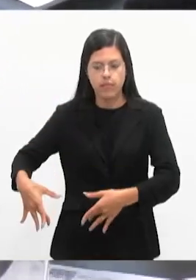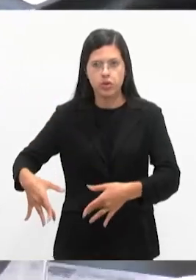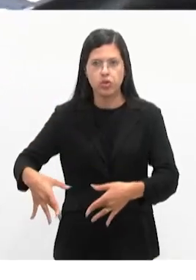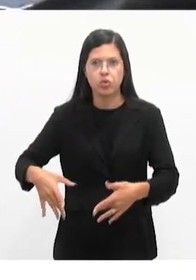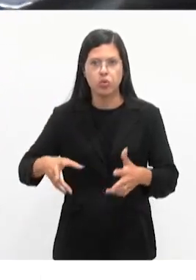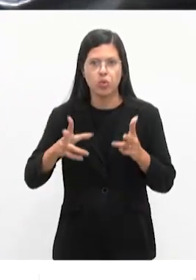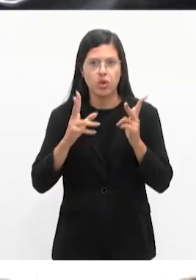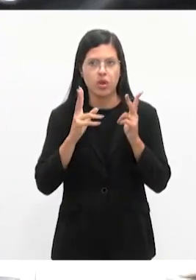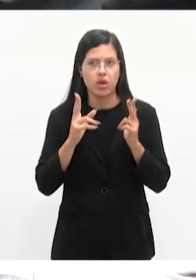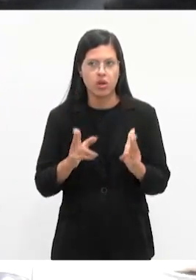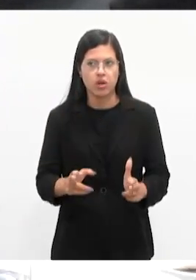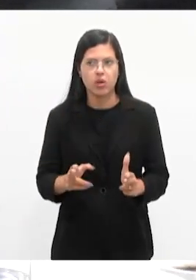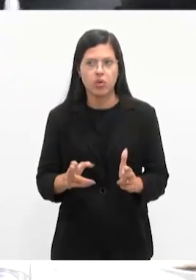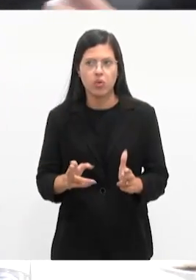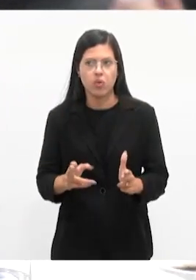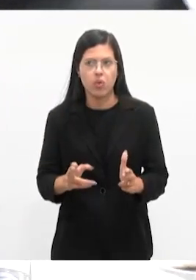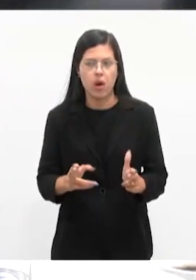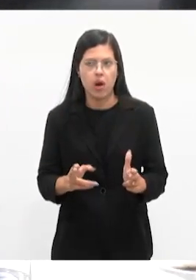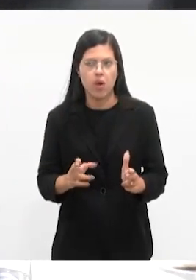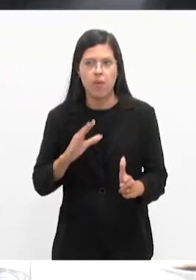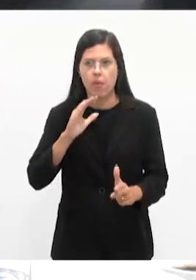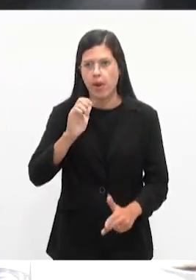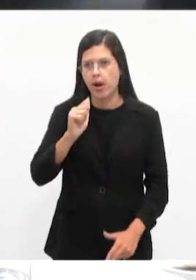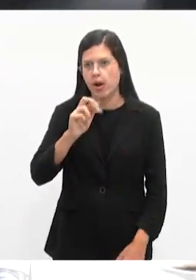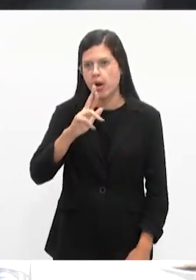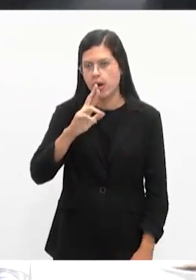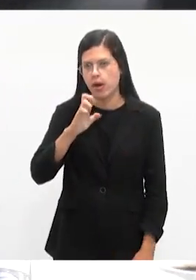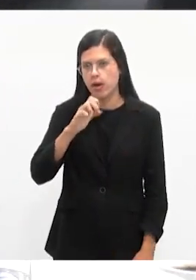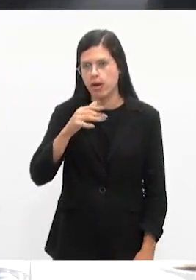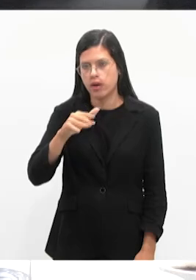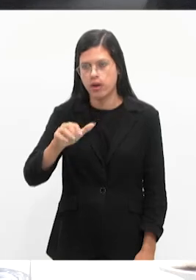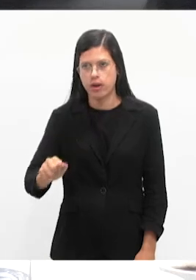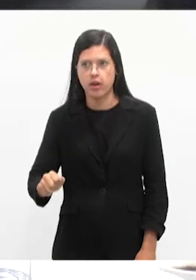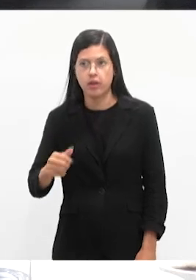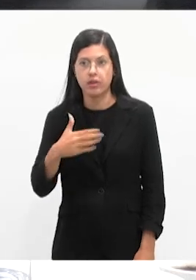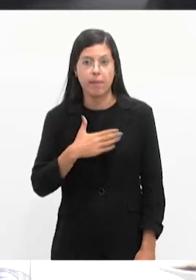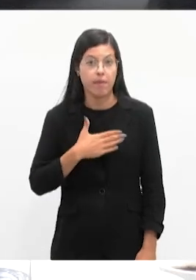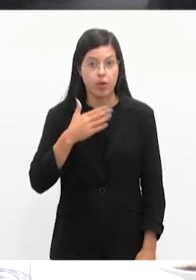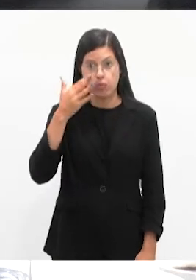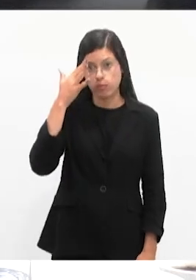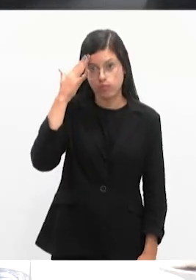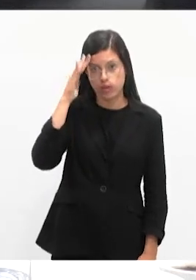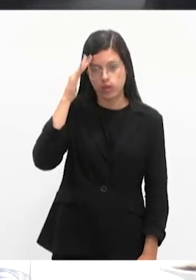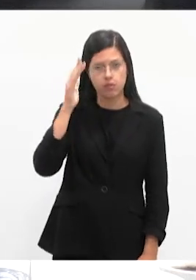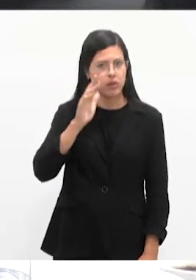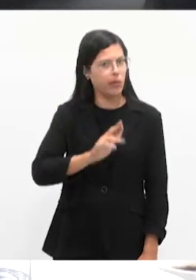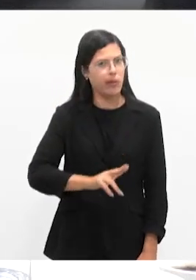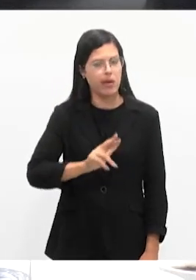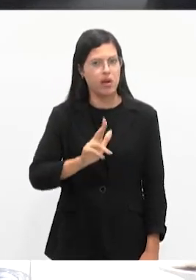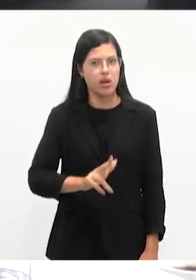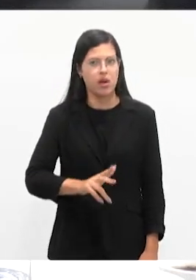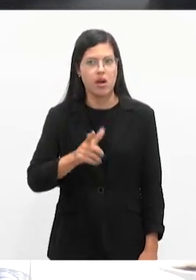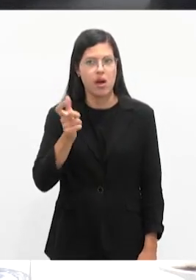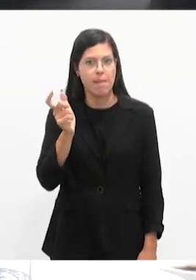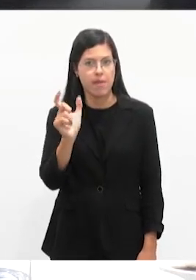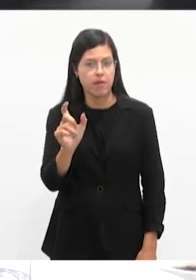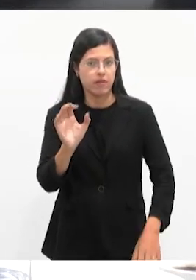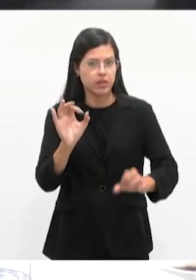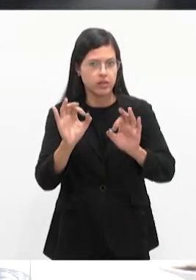similar à carência, no meu entendimento, não é. Então, a palavra